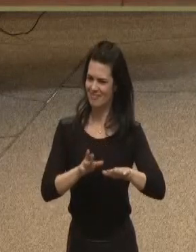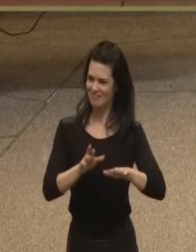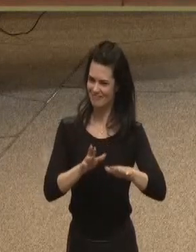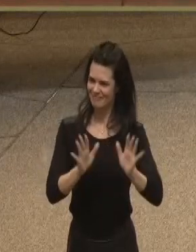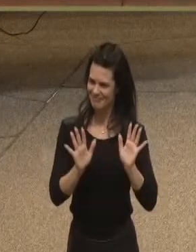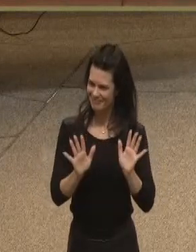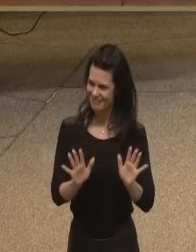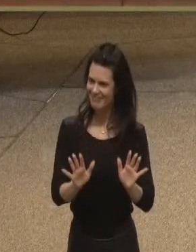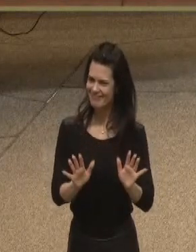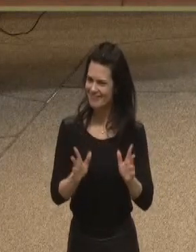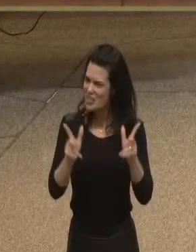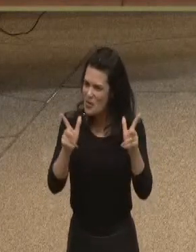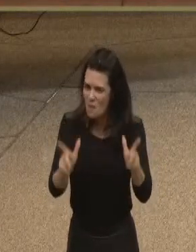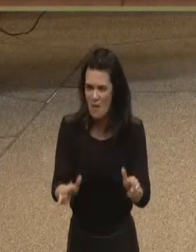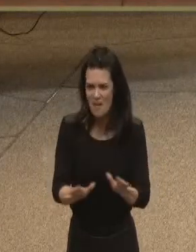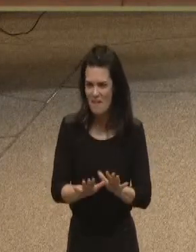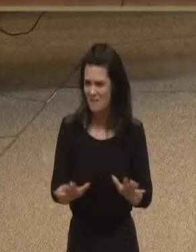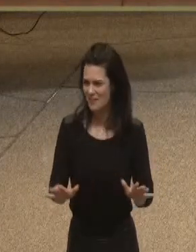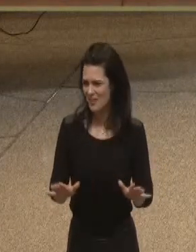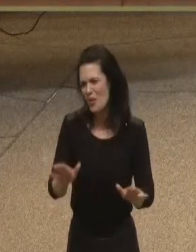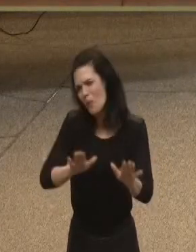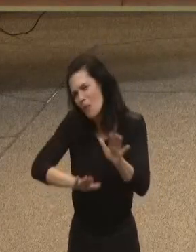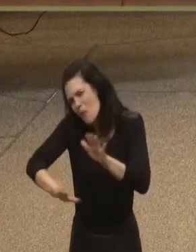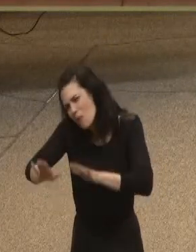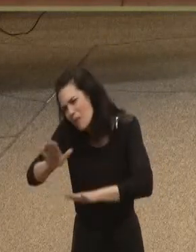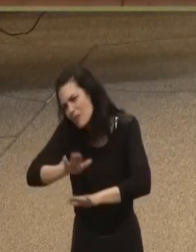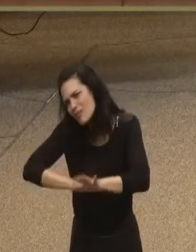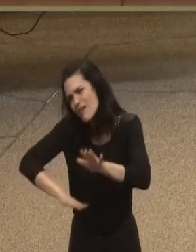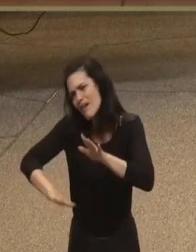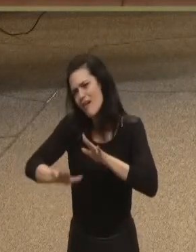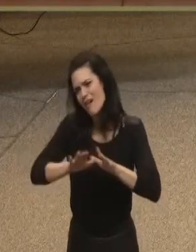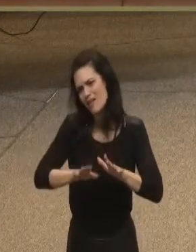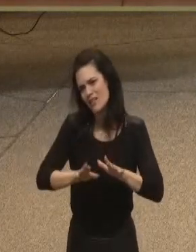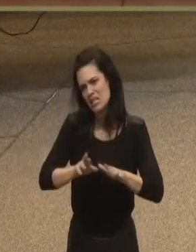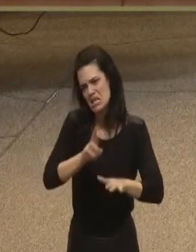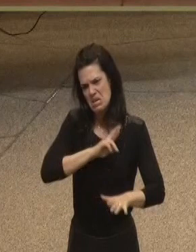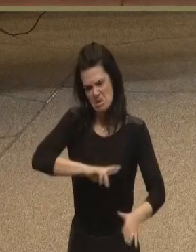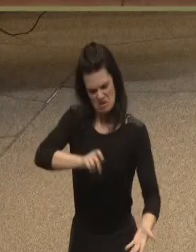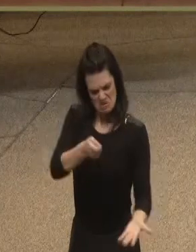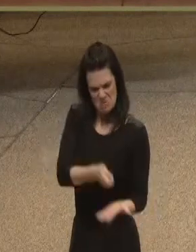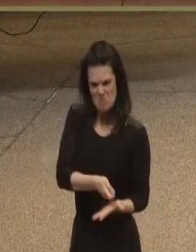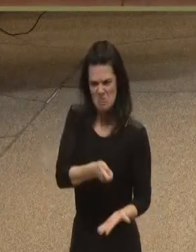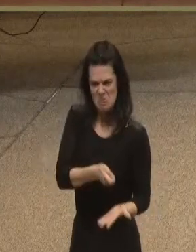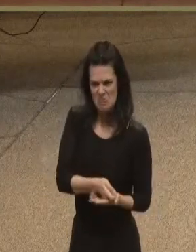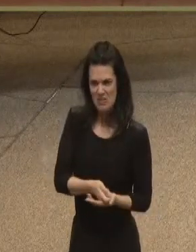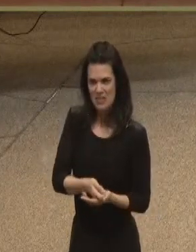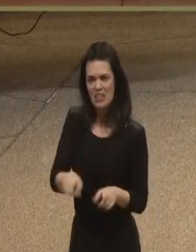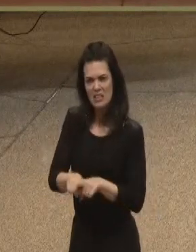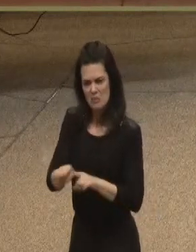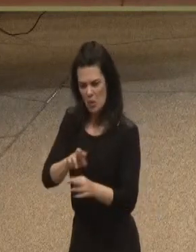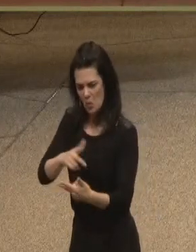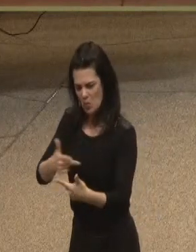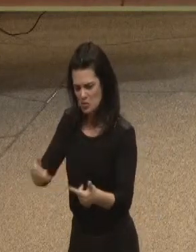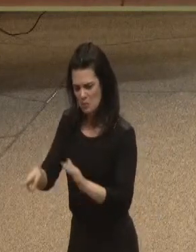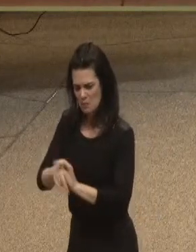você. Tomem cuidado com a religiosidade, com a carnalidade.